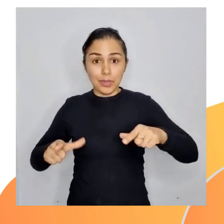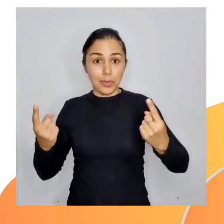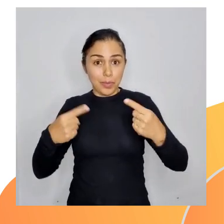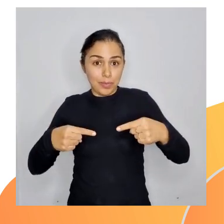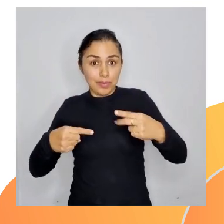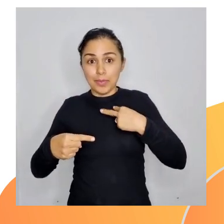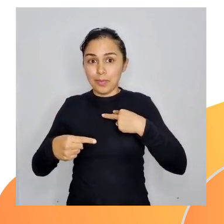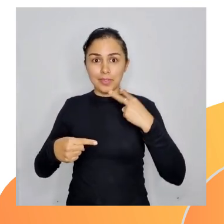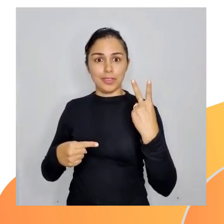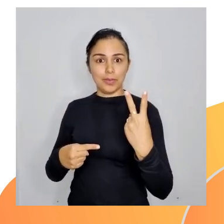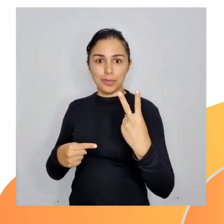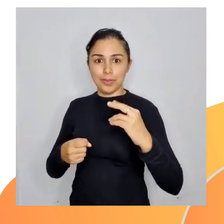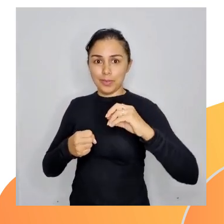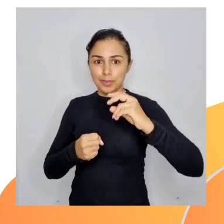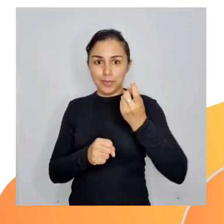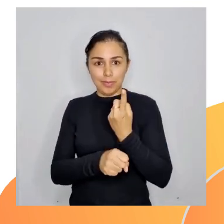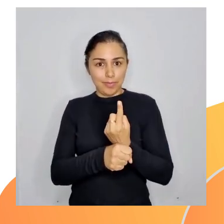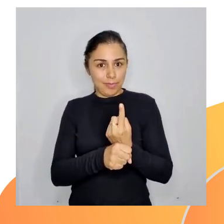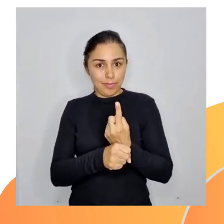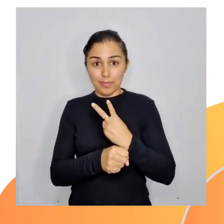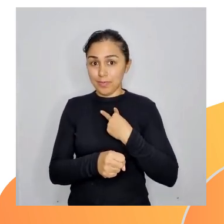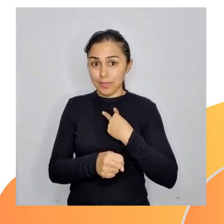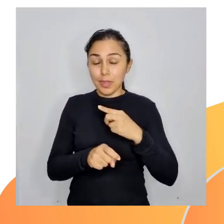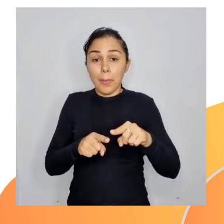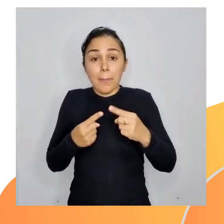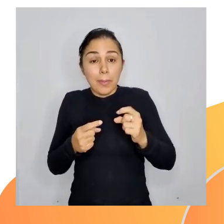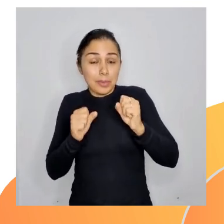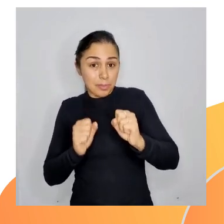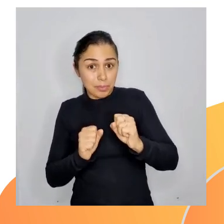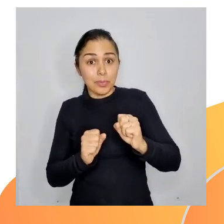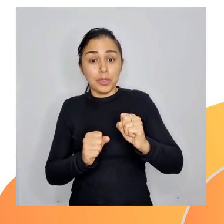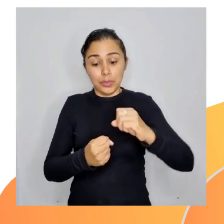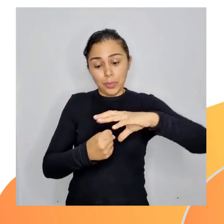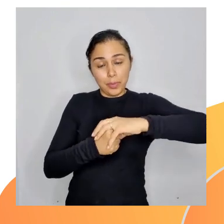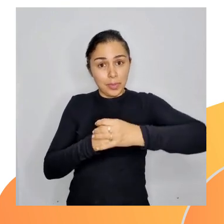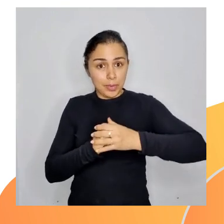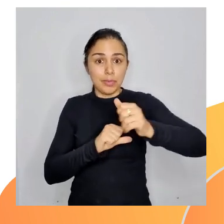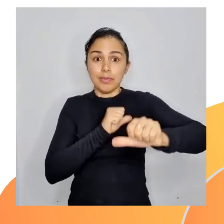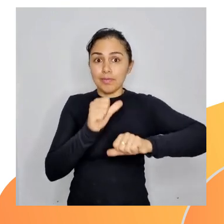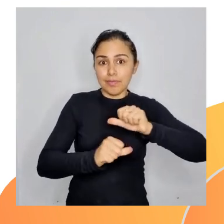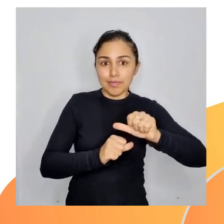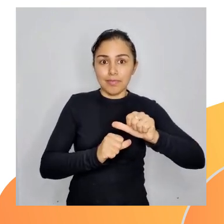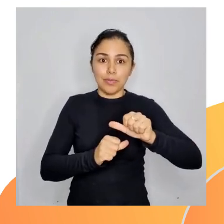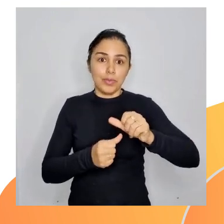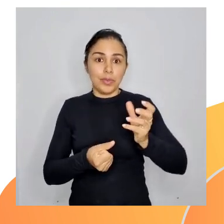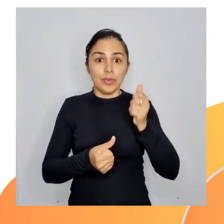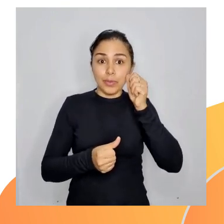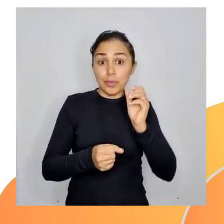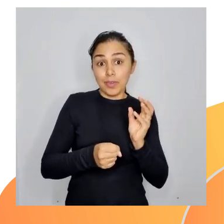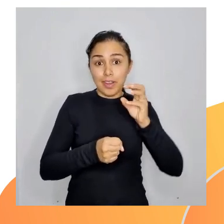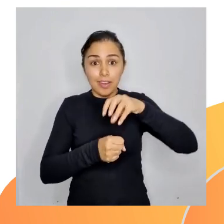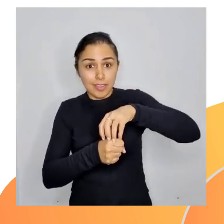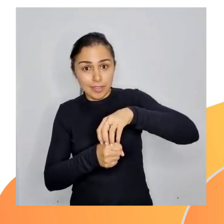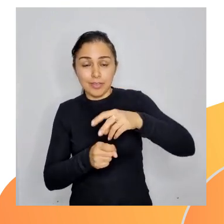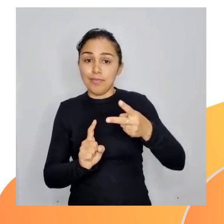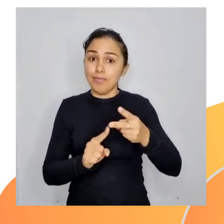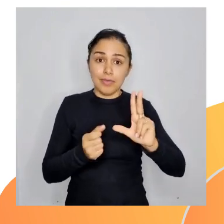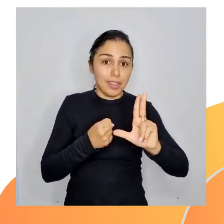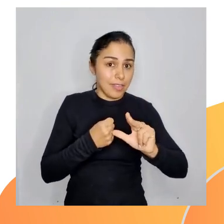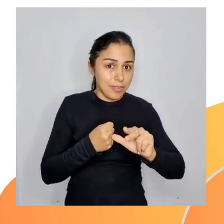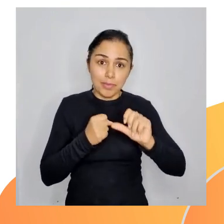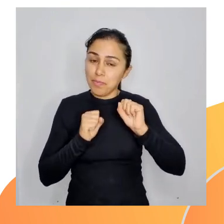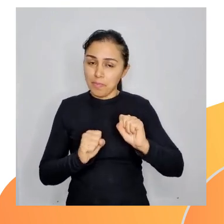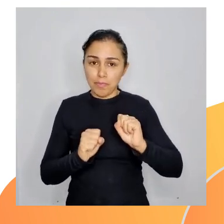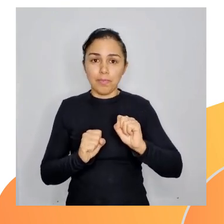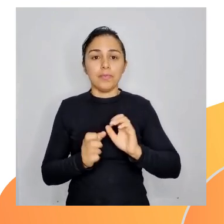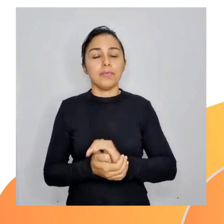na partida. Mas ele pode se transformar em uma segunda rainha, um terceiro cavalo, quem sabe, da forma com que você